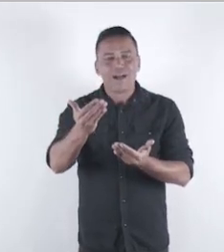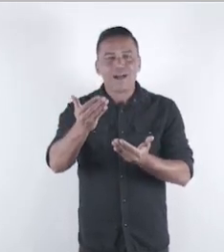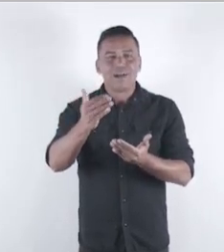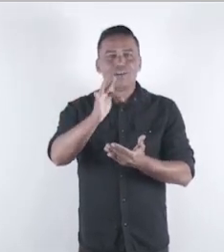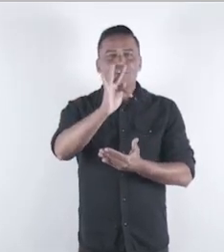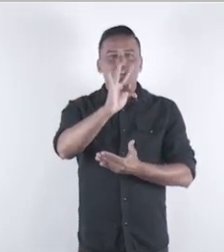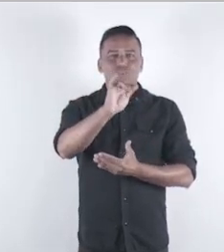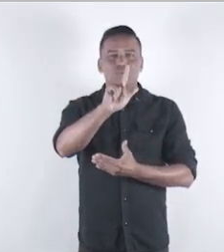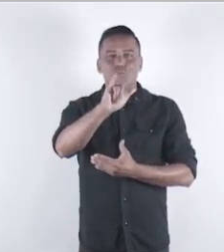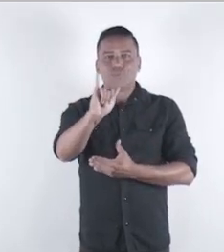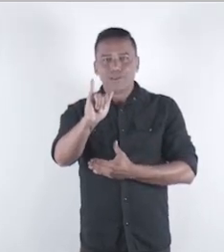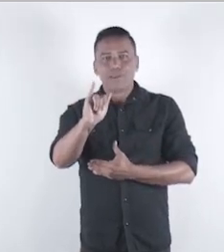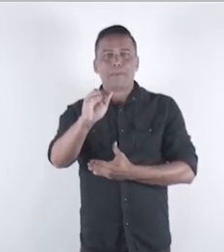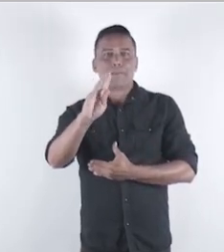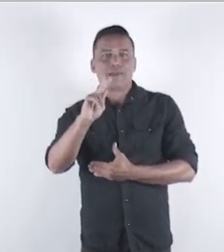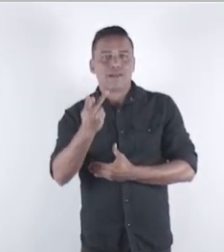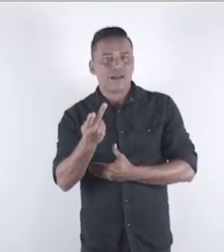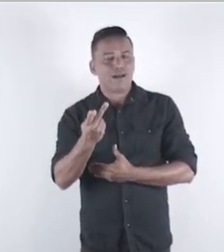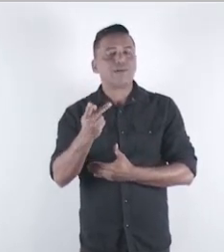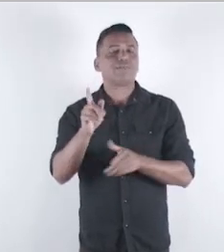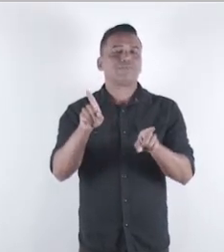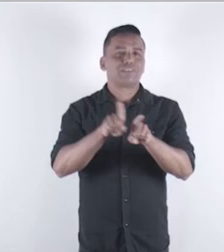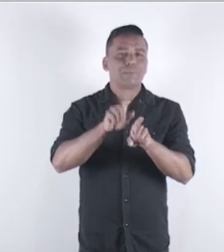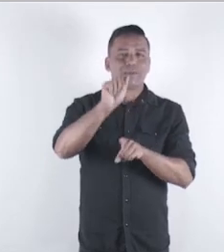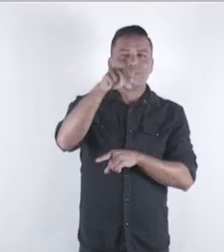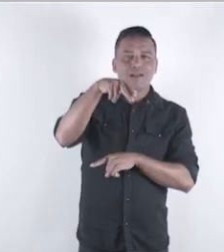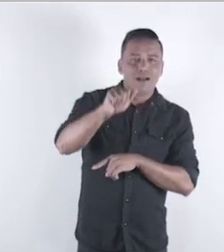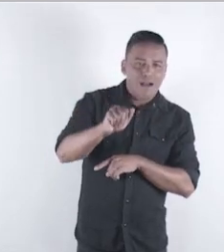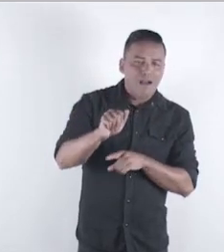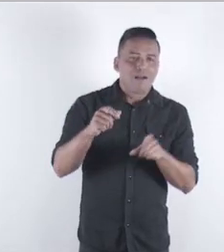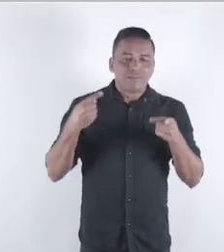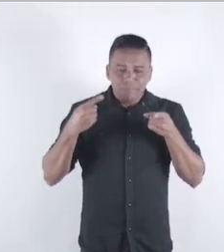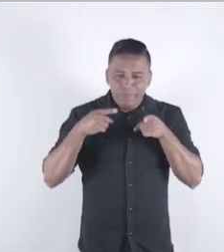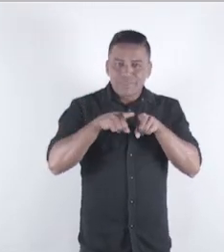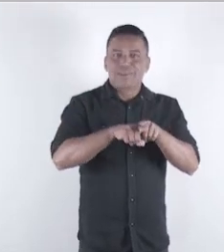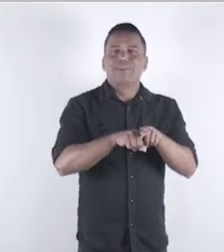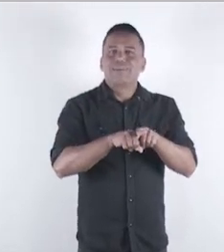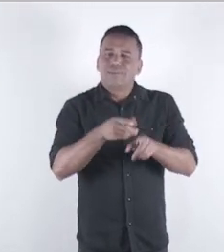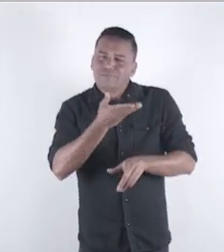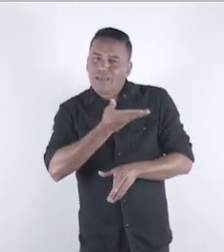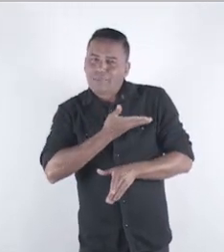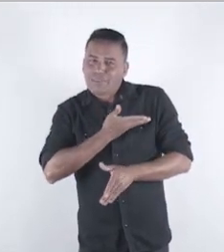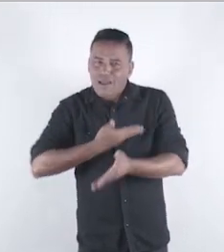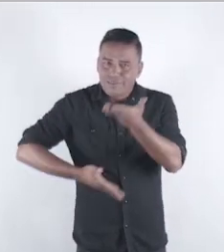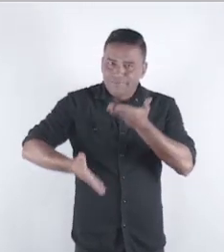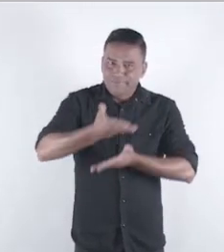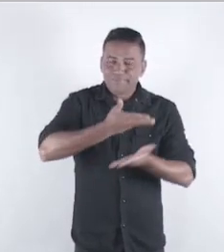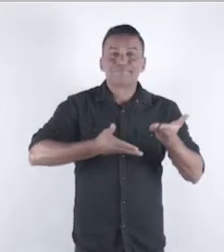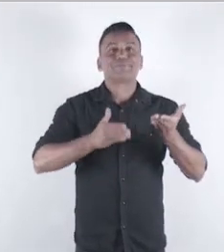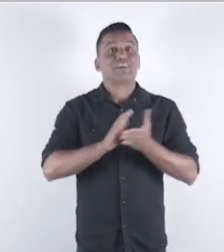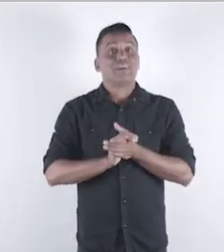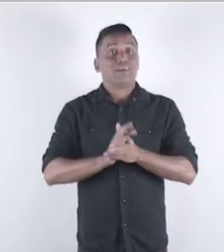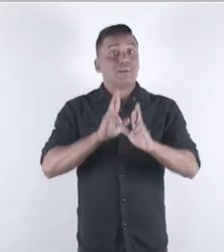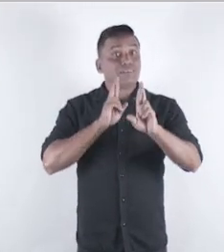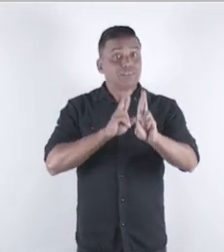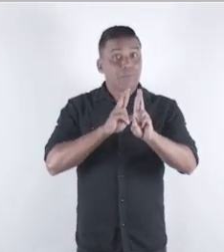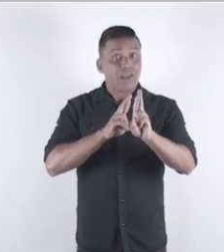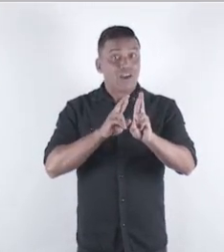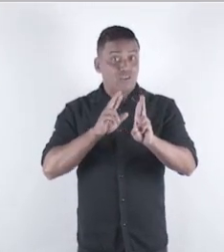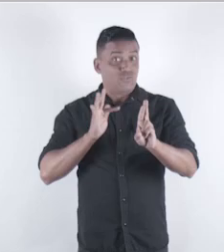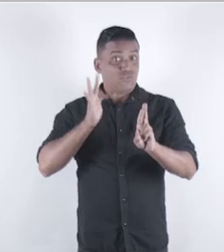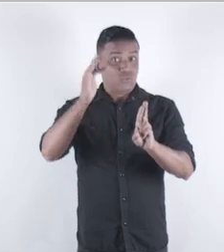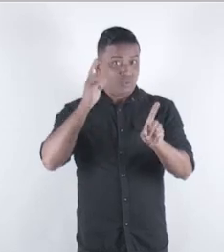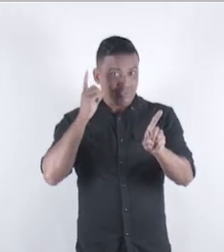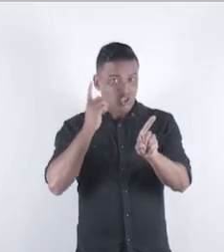da FliBH. Obrigado a Ana também pela parceria e pela amizade. E espero que a gente possa se encontrar